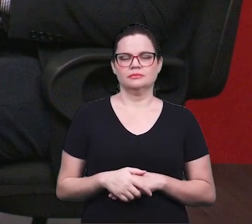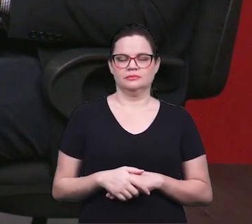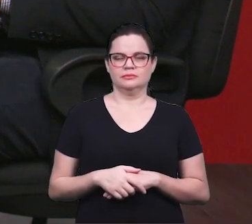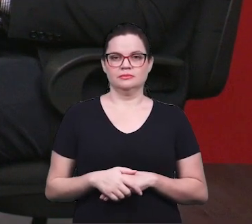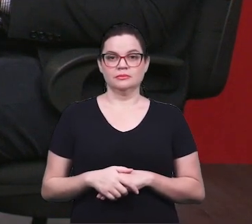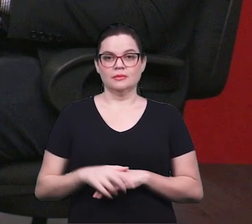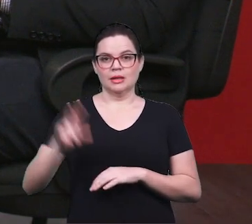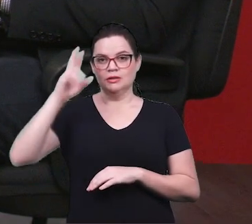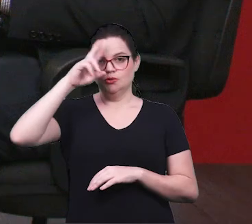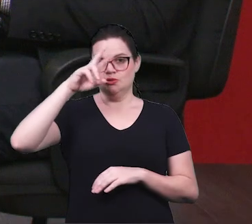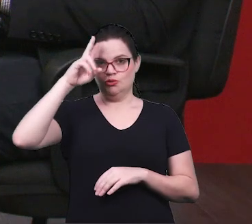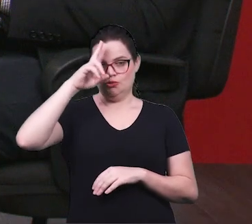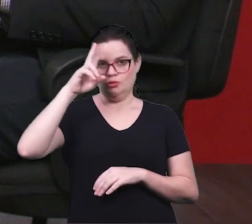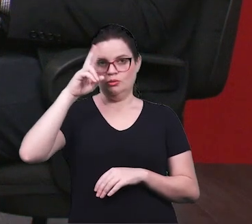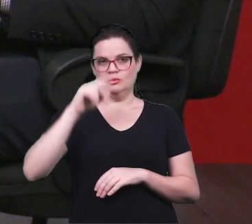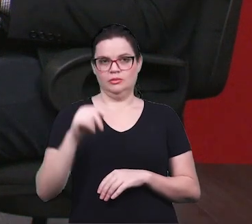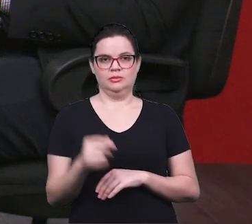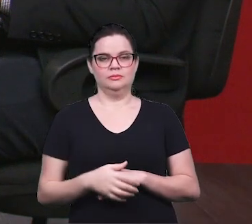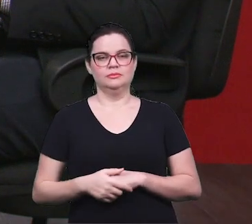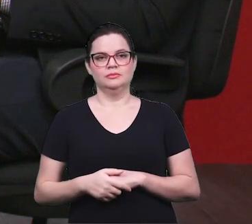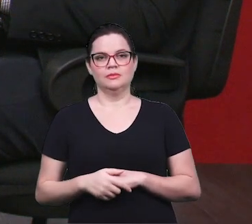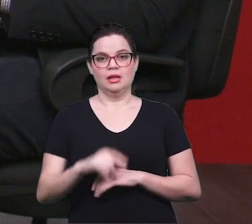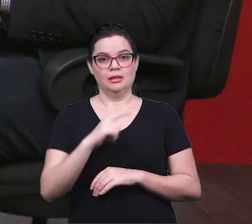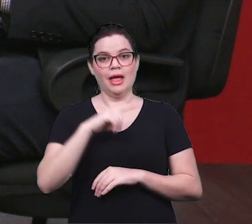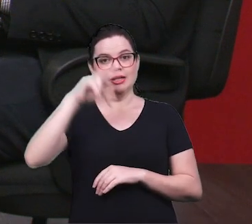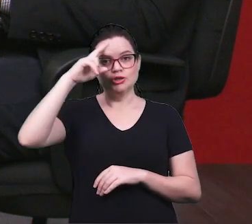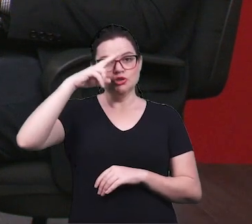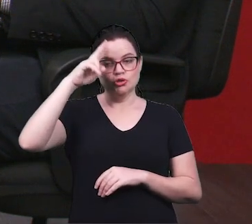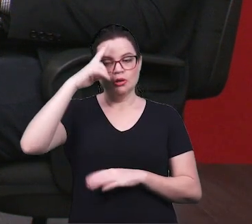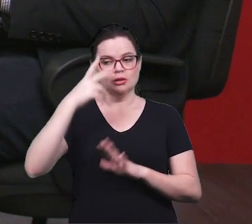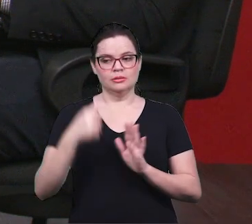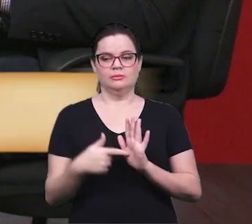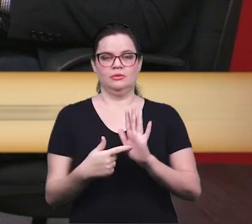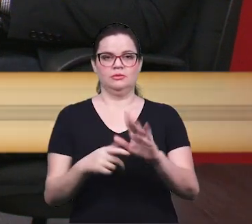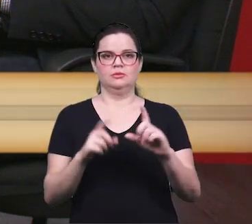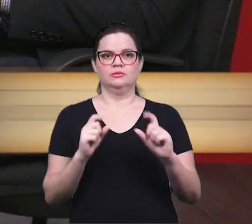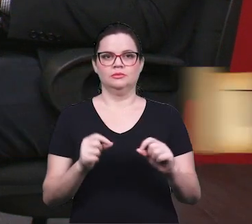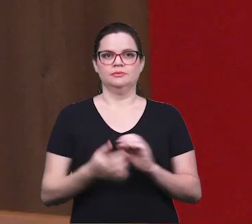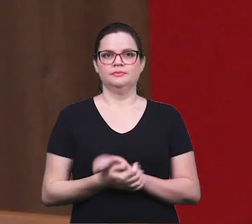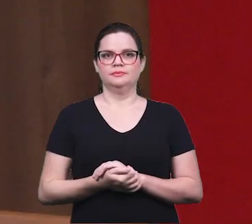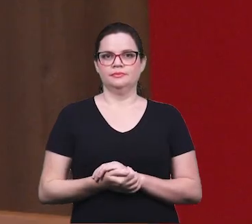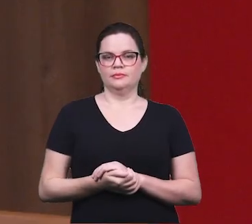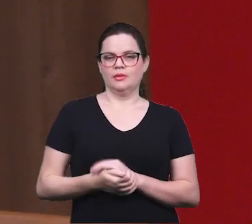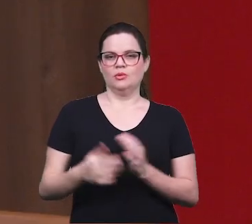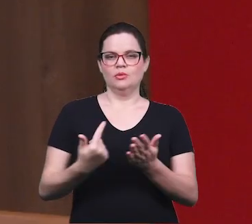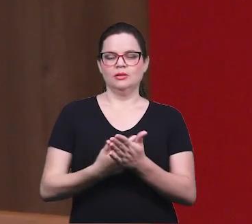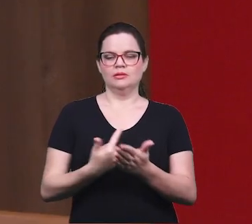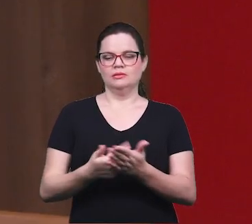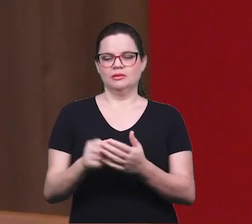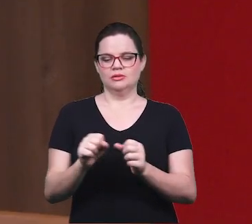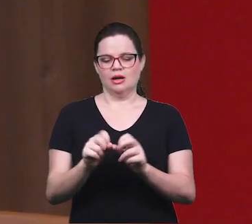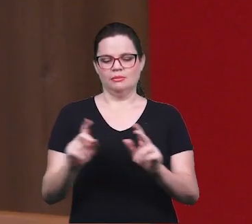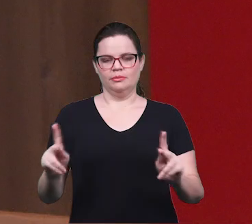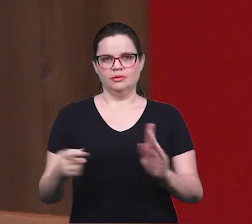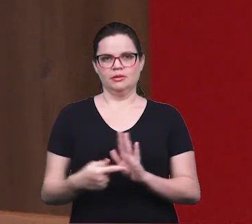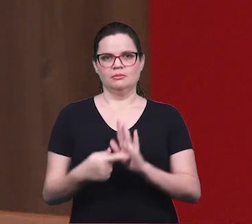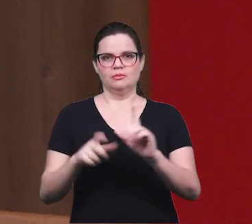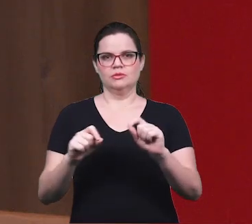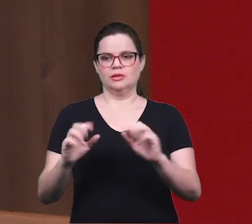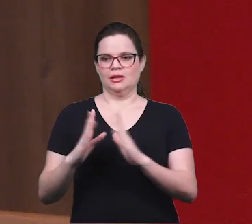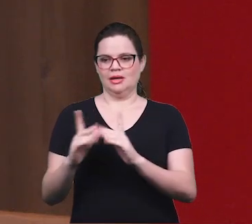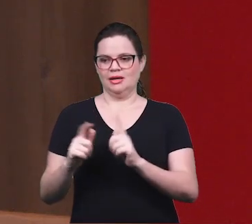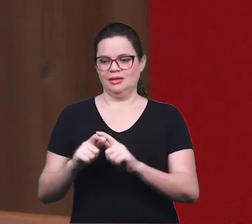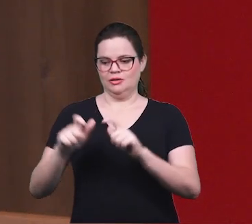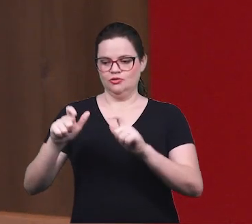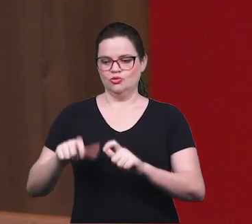segundo a história, eu quero conferir isso, né? Porque a carta do Apocalipse diz que a igreja de Laodiceia não